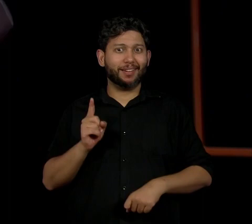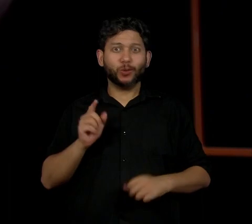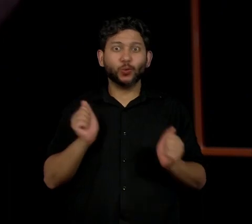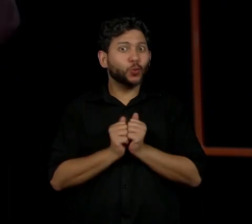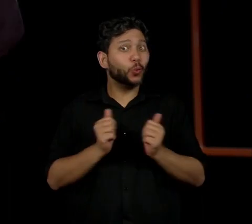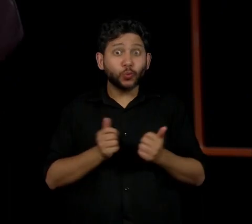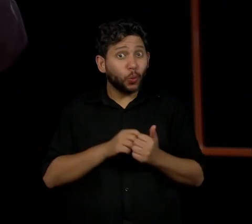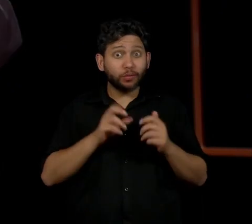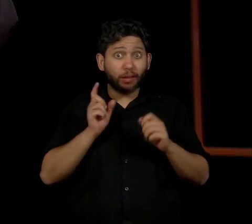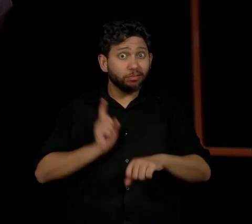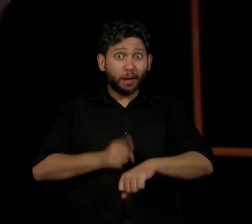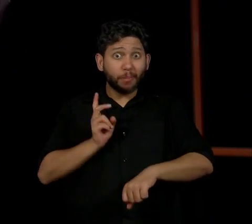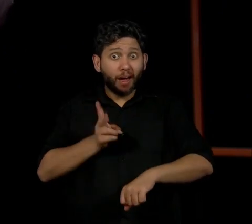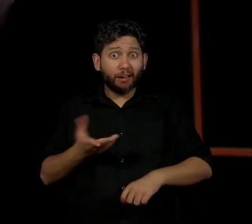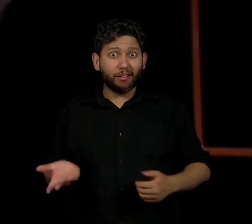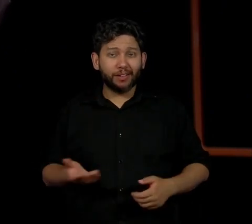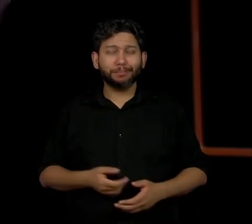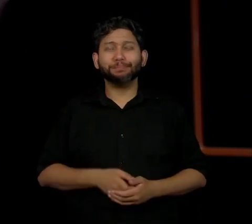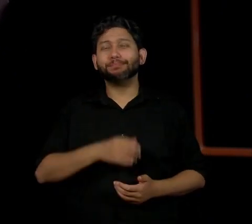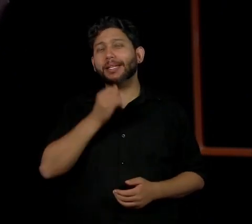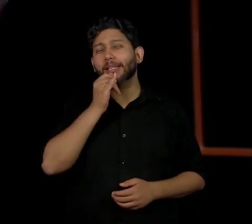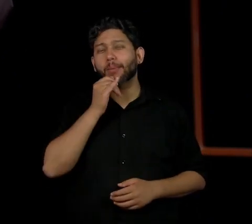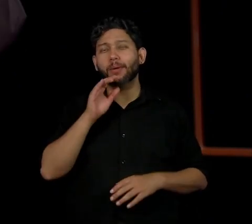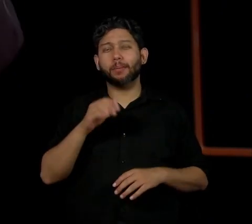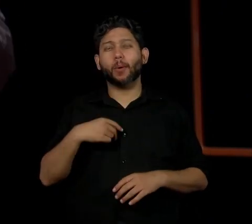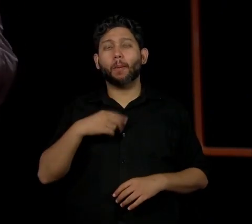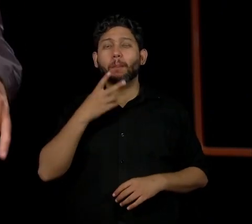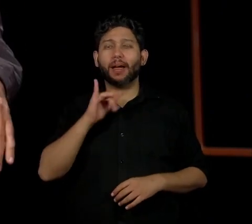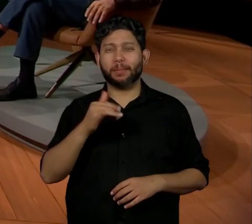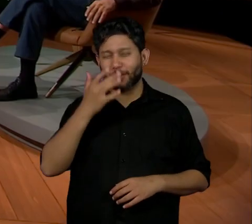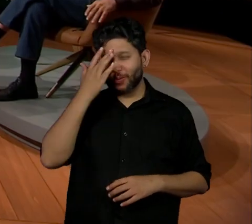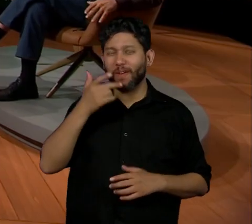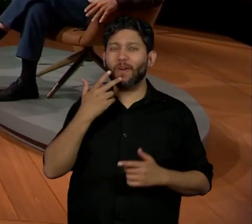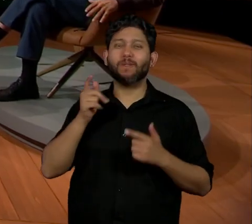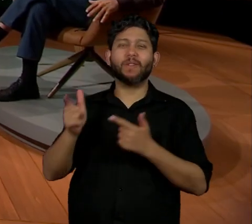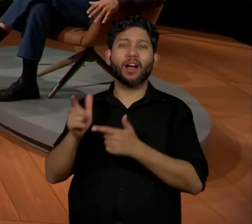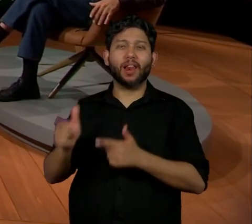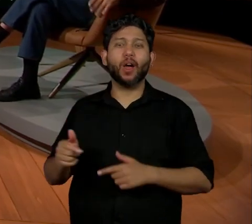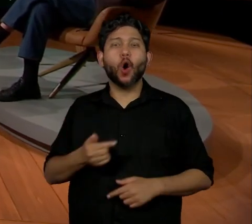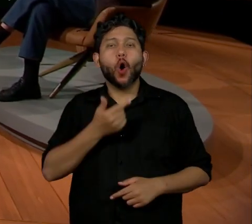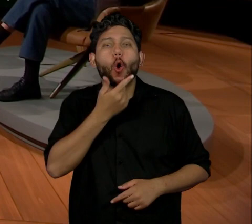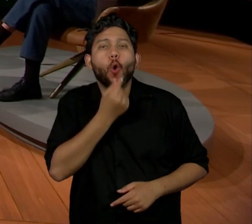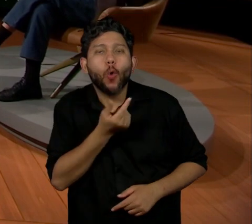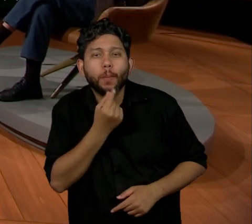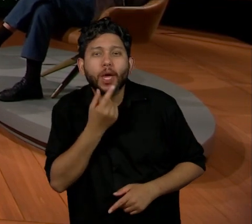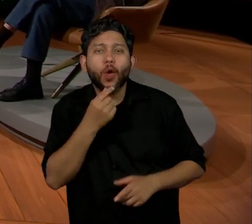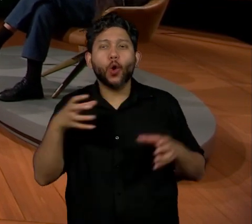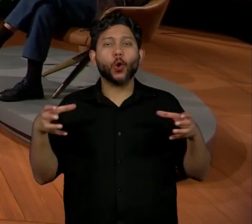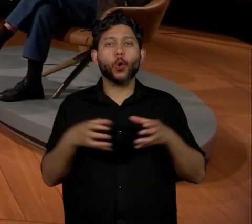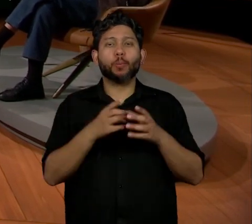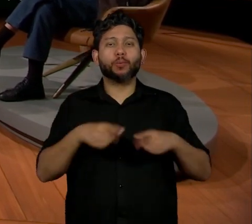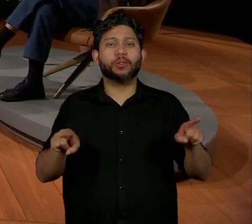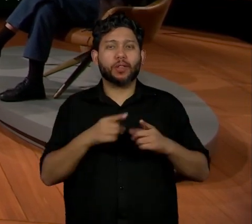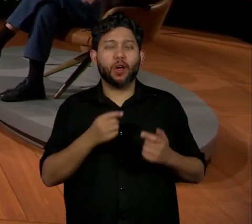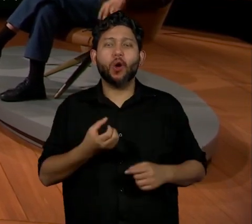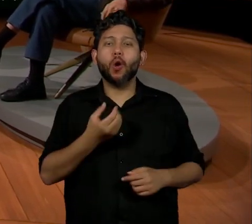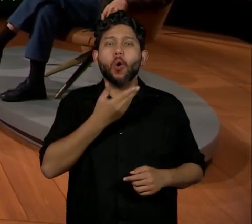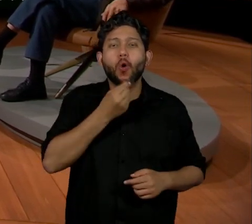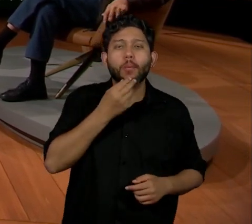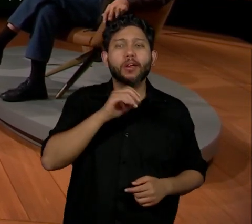mesmo. Ele tocava uma música e em alguns momentos ele era chamado de o homem banda ou o homem jazz,